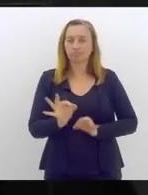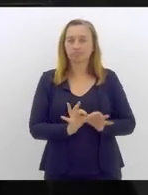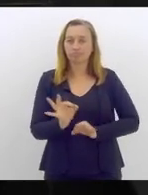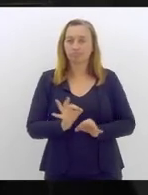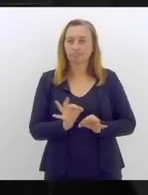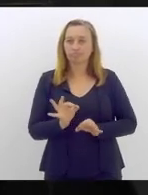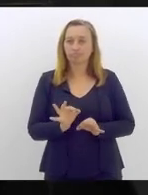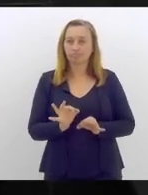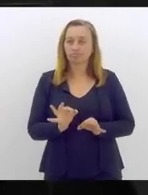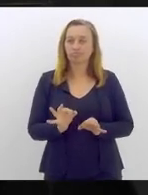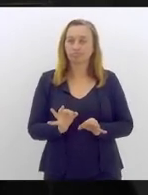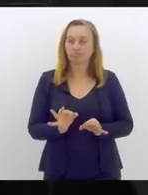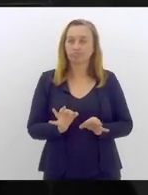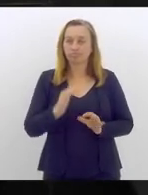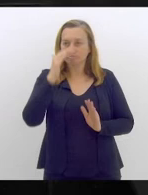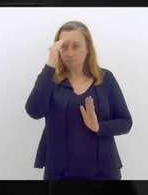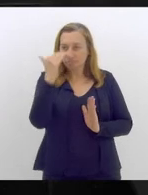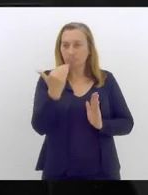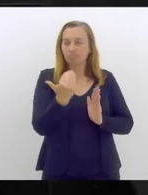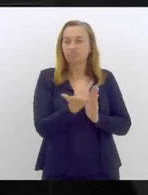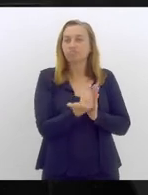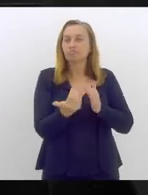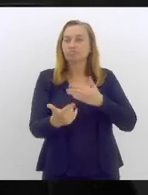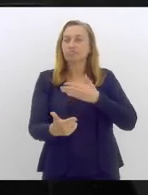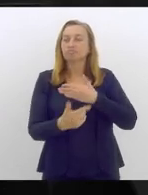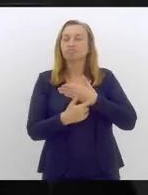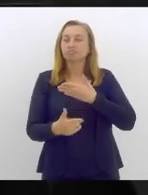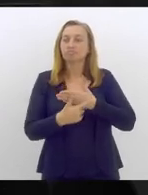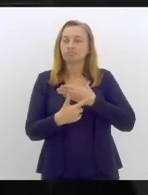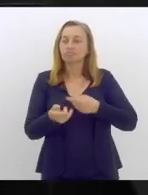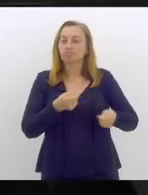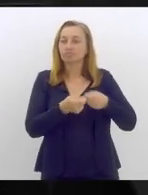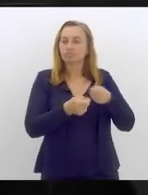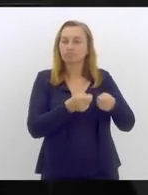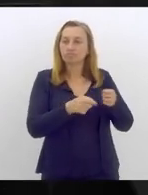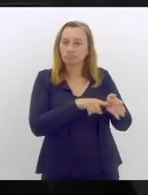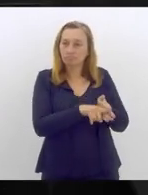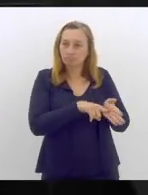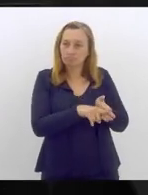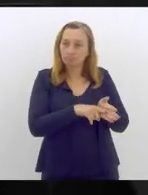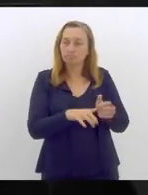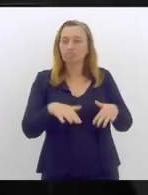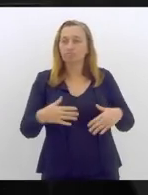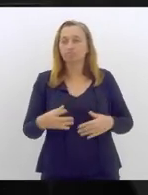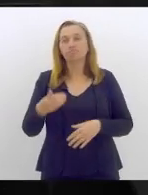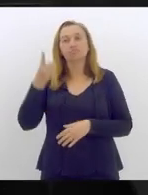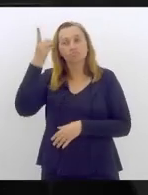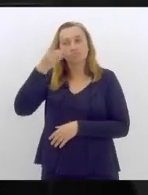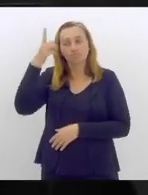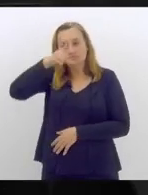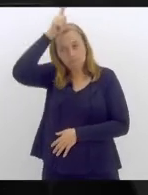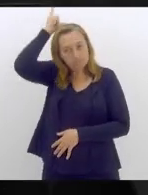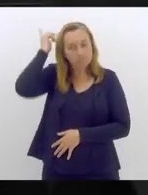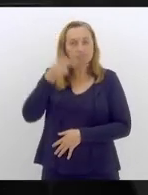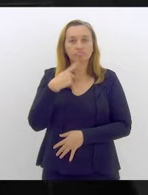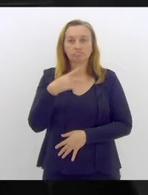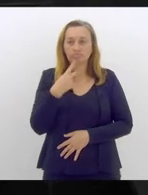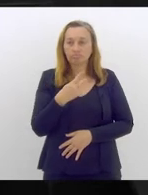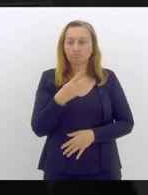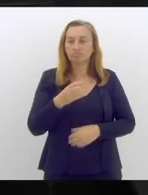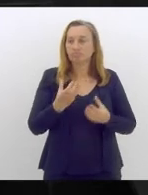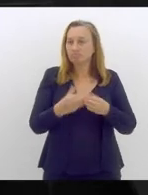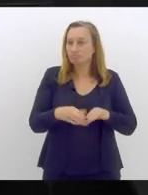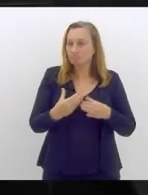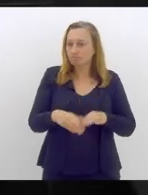para cumprir os papéis regulatório e fiscalizatório aliás agora pouco falou fez menção ao concurso